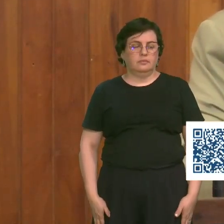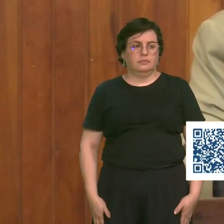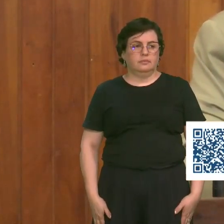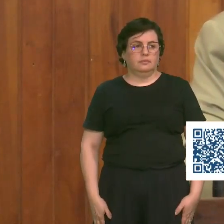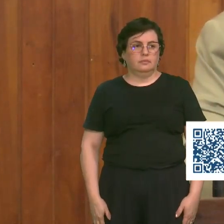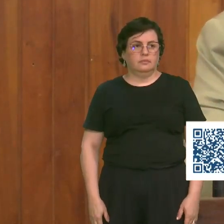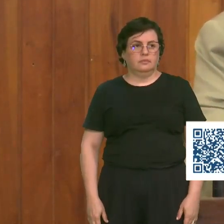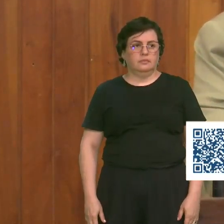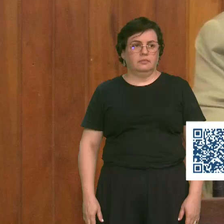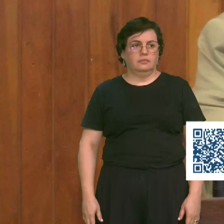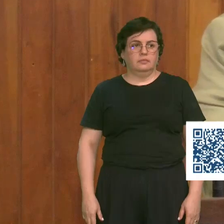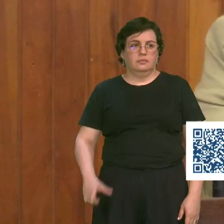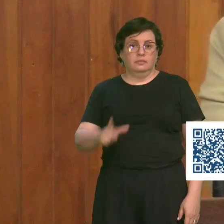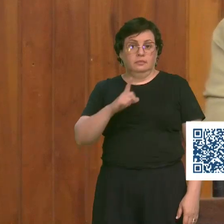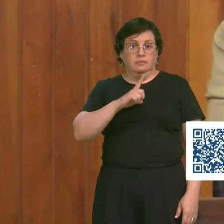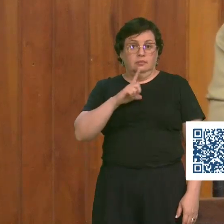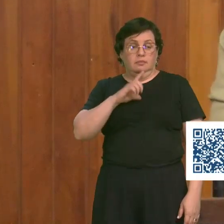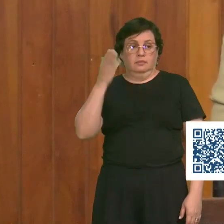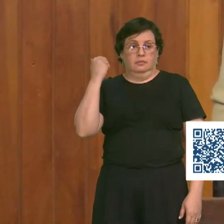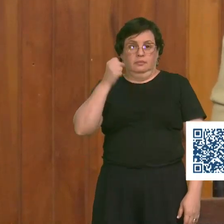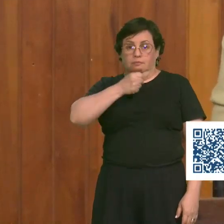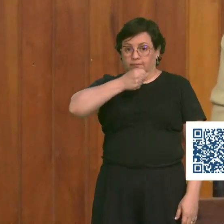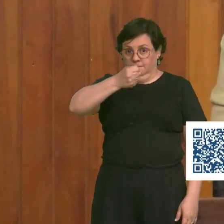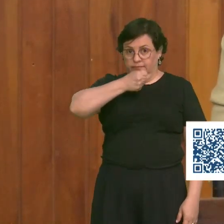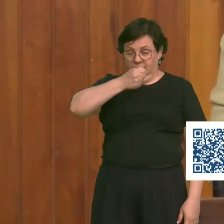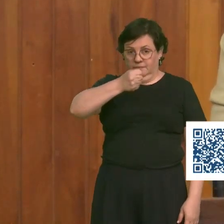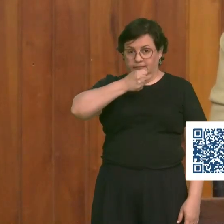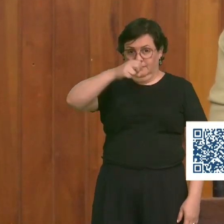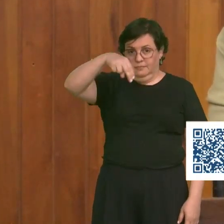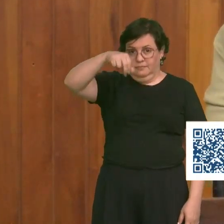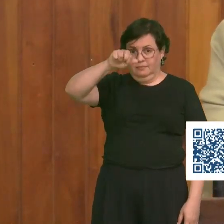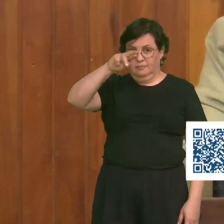o tinha uma entrevista do vereador